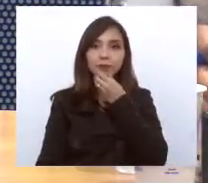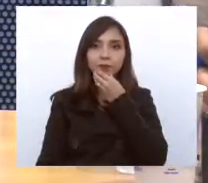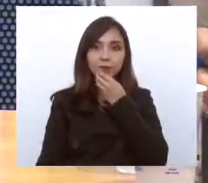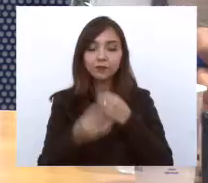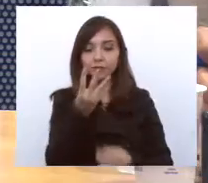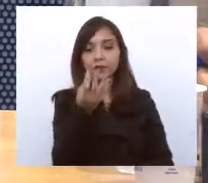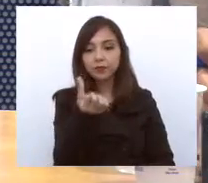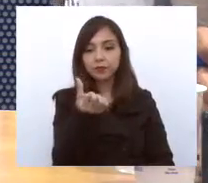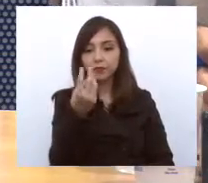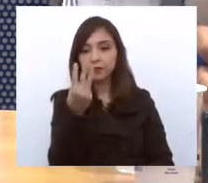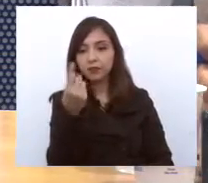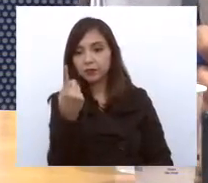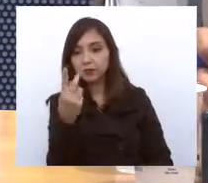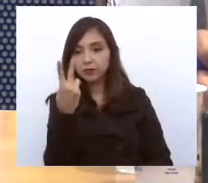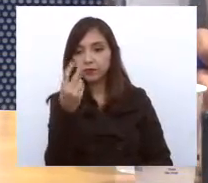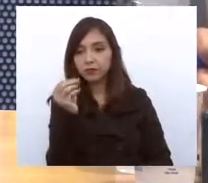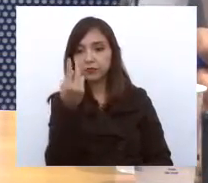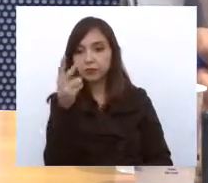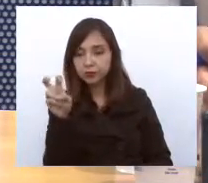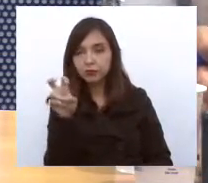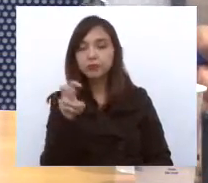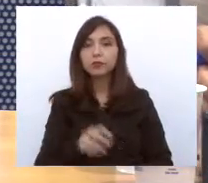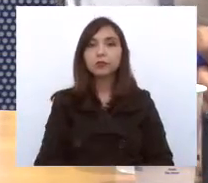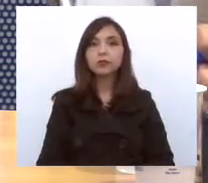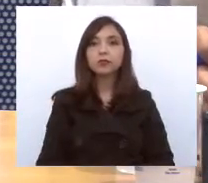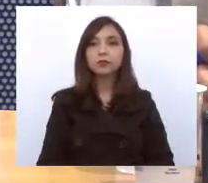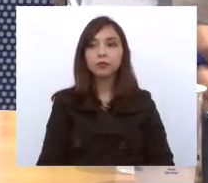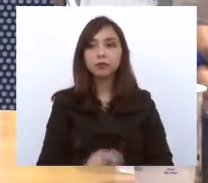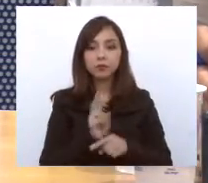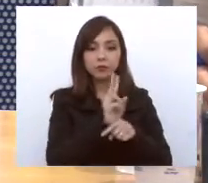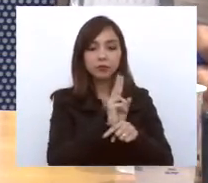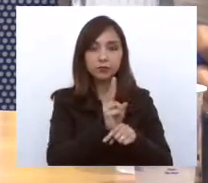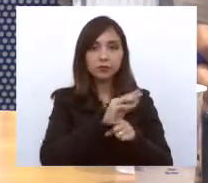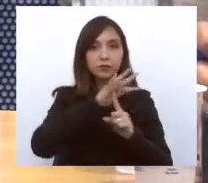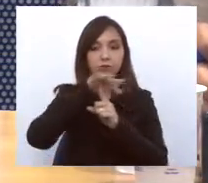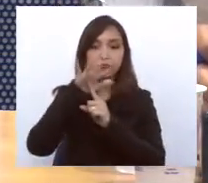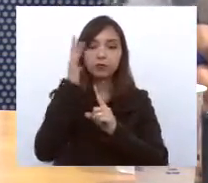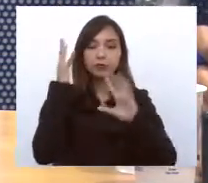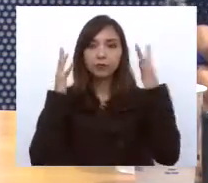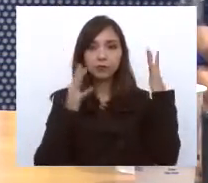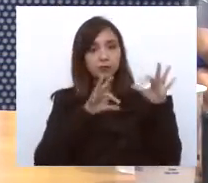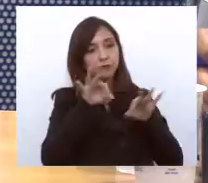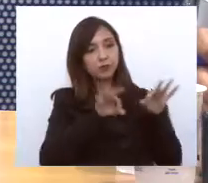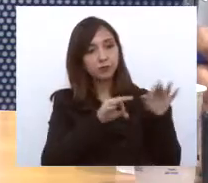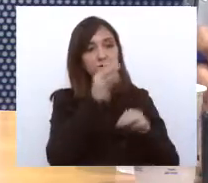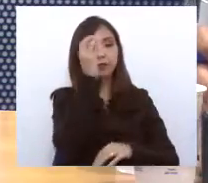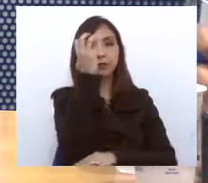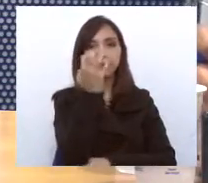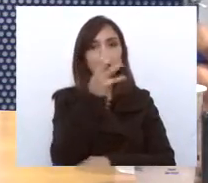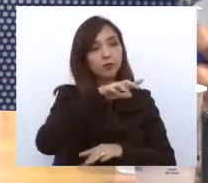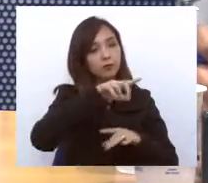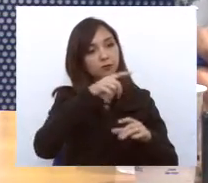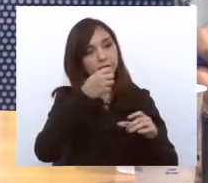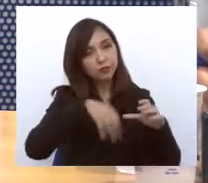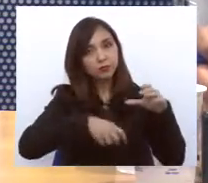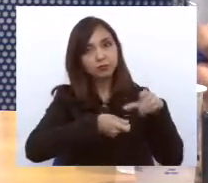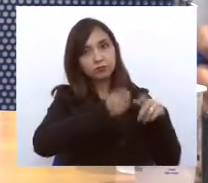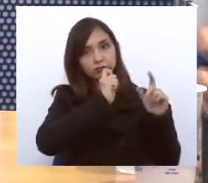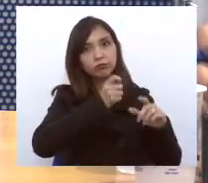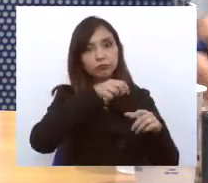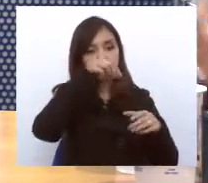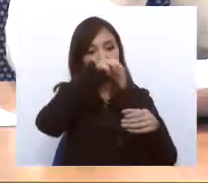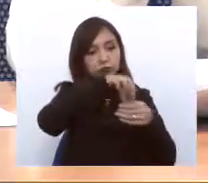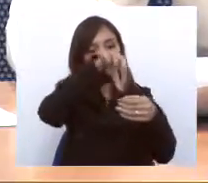requerimento 4631/2015. Informações sobre a fiscalização da Secretaria do Meio Ambiente referente ao replantio de árvores saudáveis. Autor, o vereador